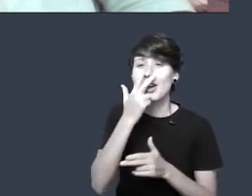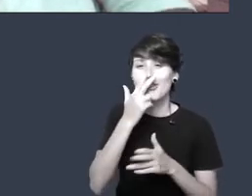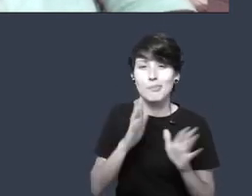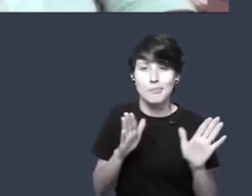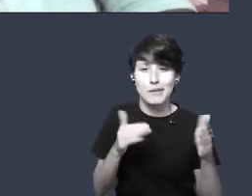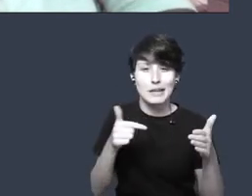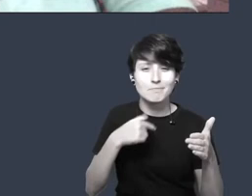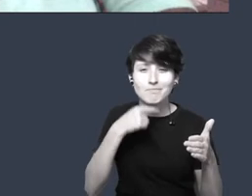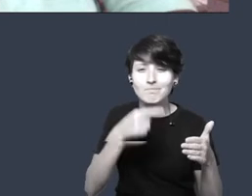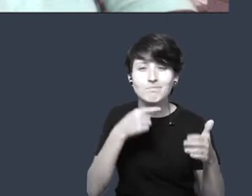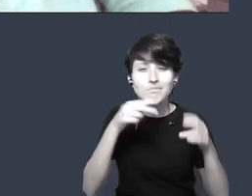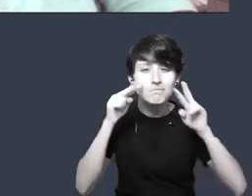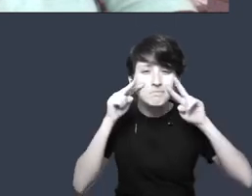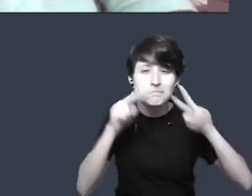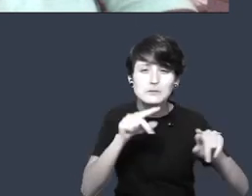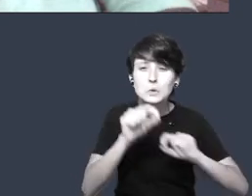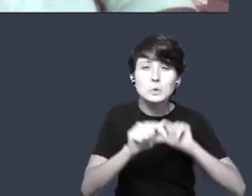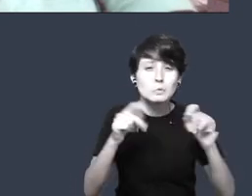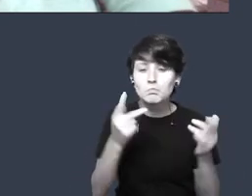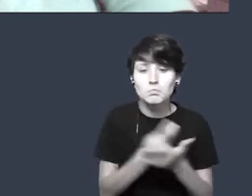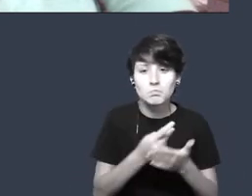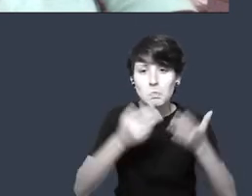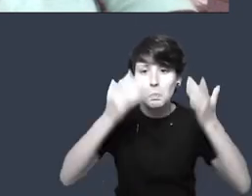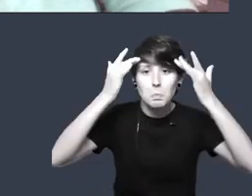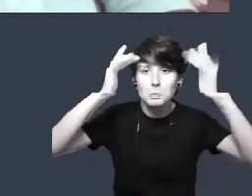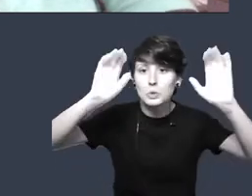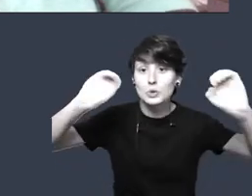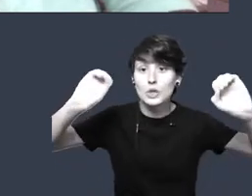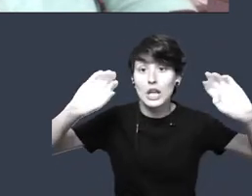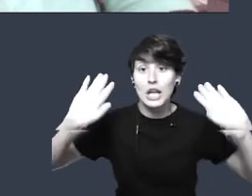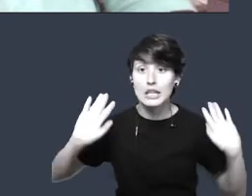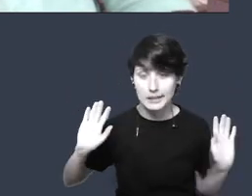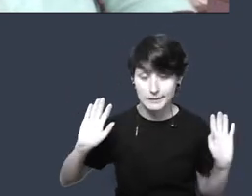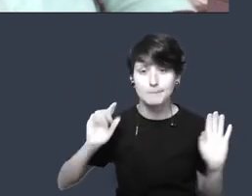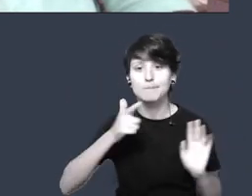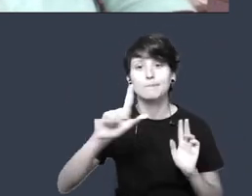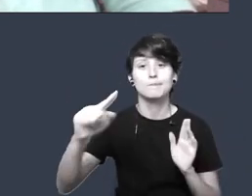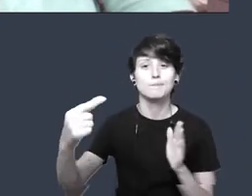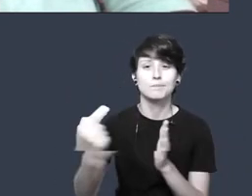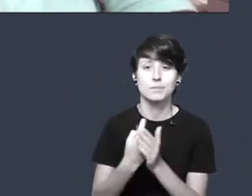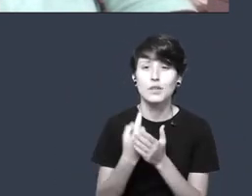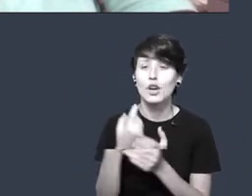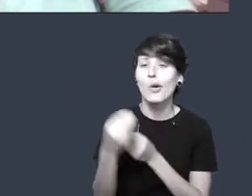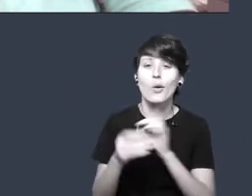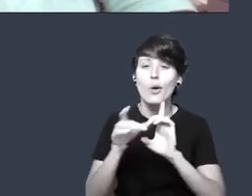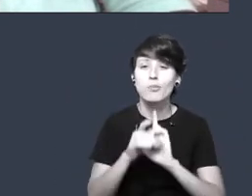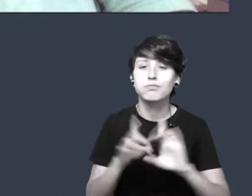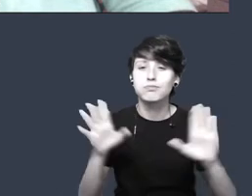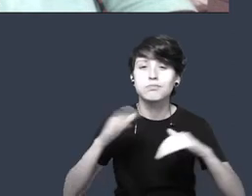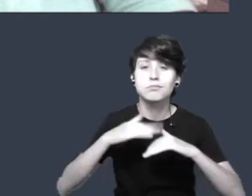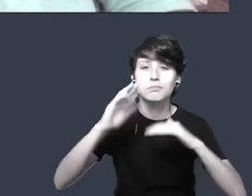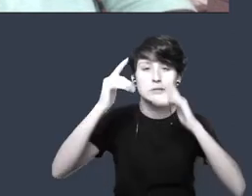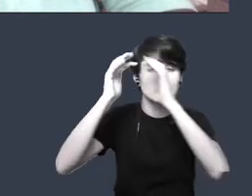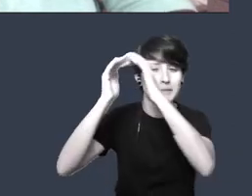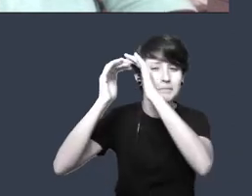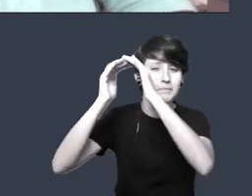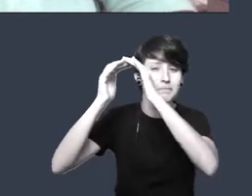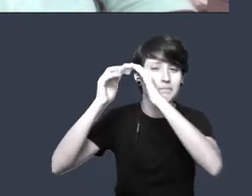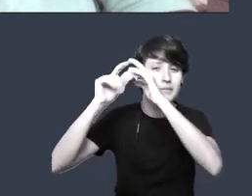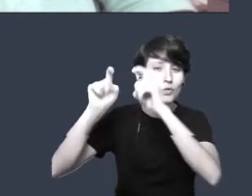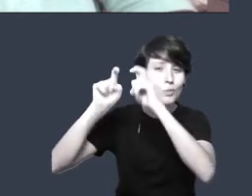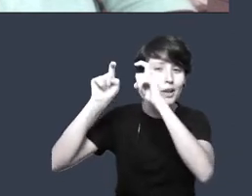ver o que está acontecendo e que eu não tenho a menor ideia. E a outra pergunta era como democratizar mais o pensamento computacional. Eu acho que